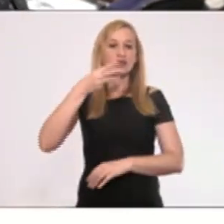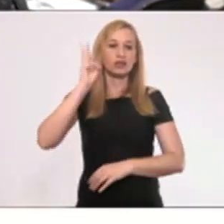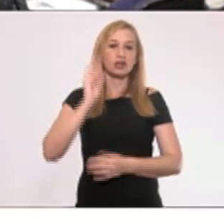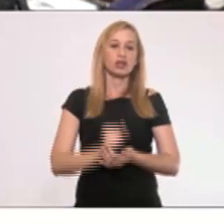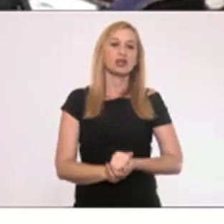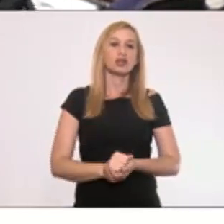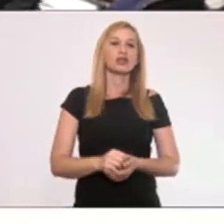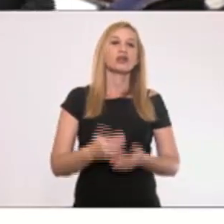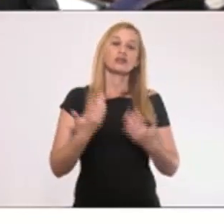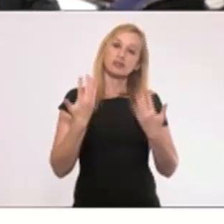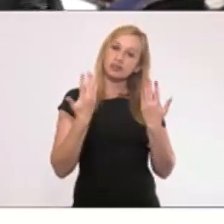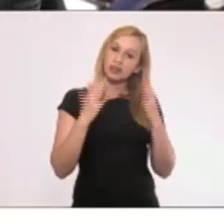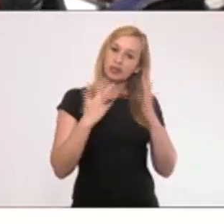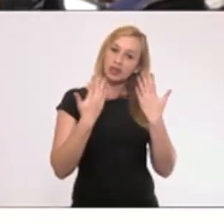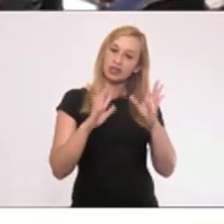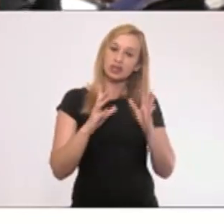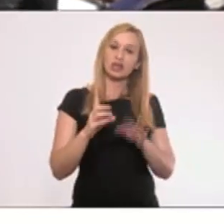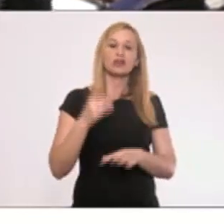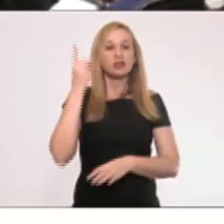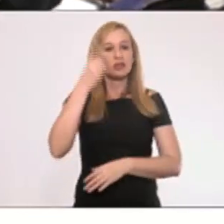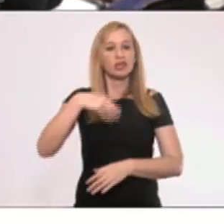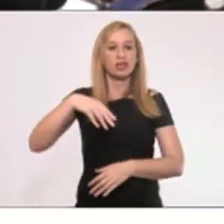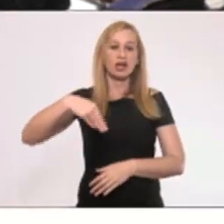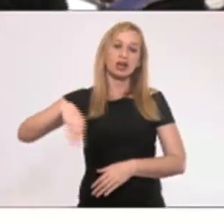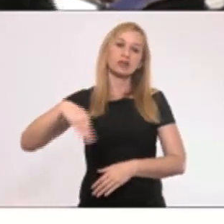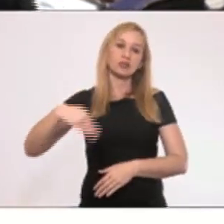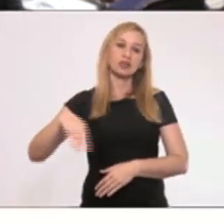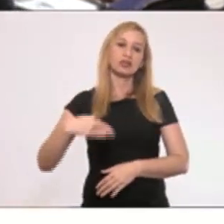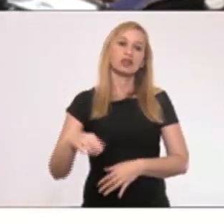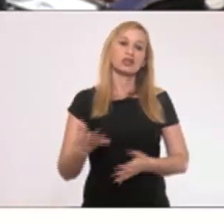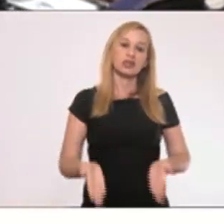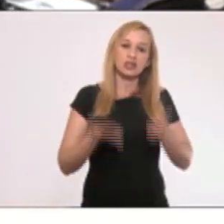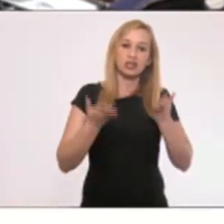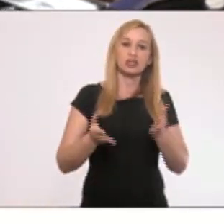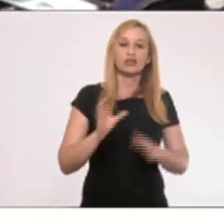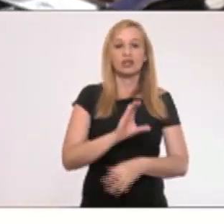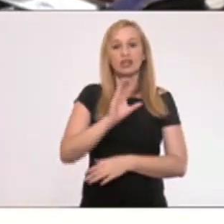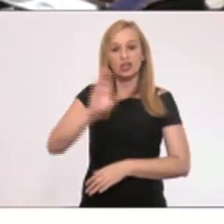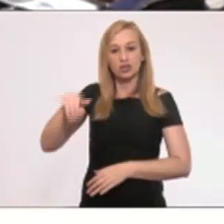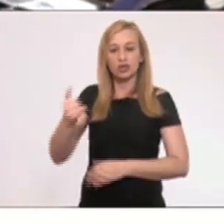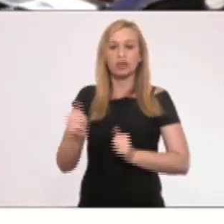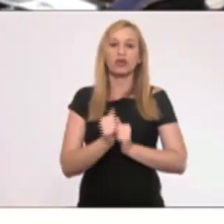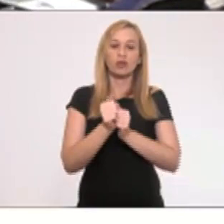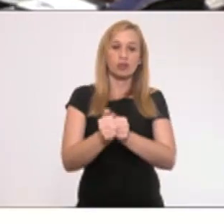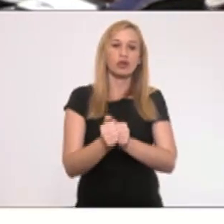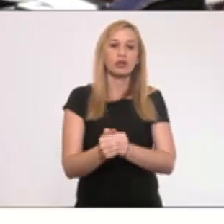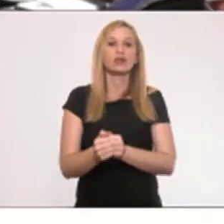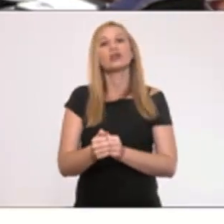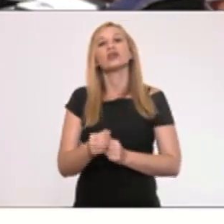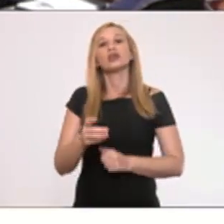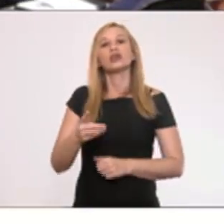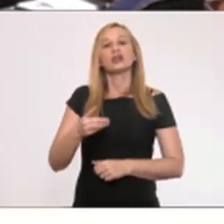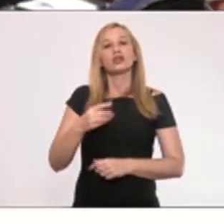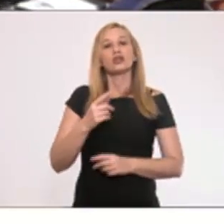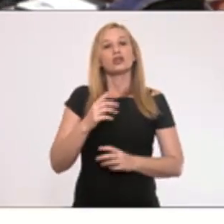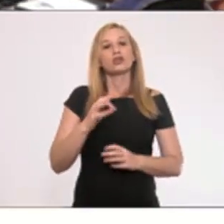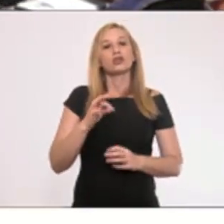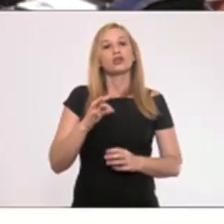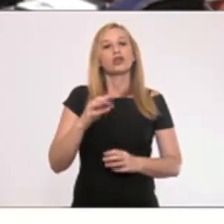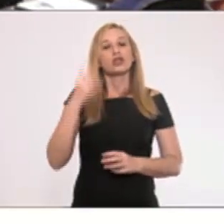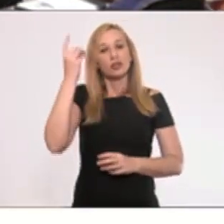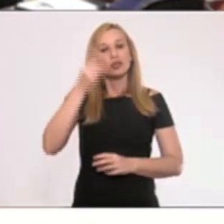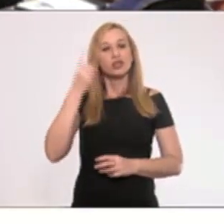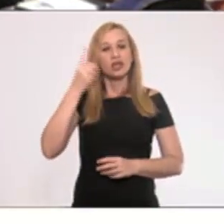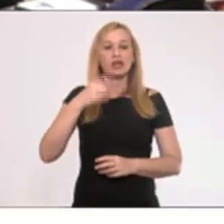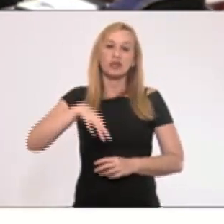Carlos Mink pela iniciativa. Eu acompanho o parecer da CCJ exatamente nos termos em que foi dado pelo deputado Márcio Pacheco. E o deputado Carlos Mink